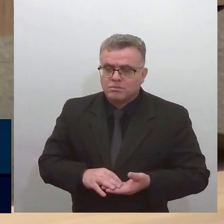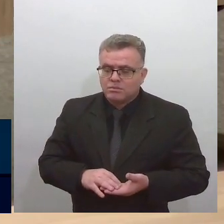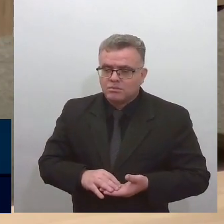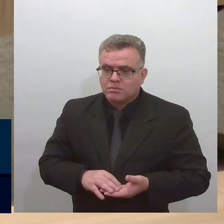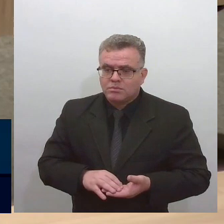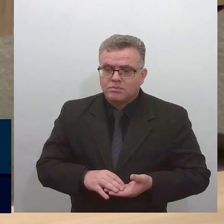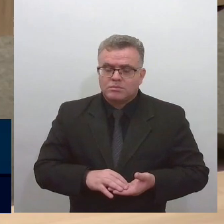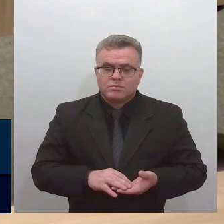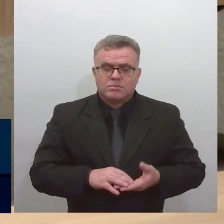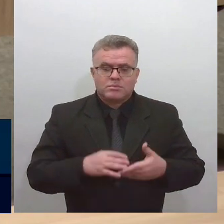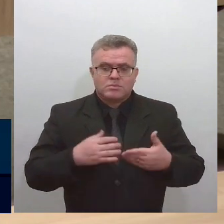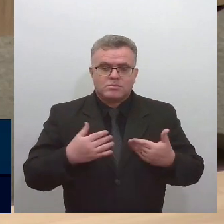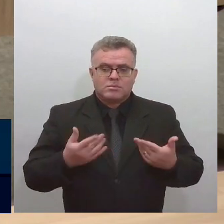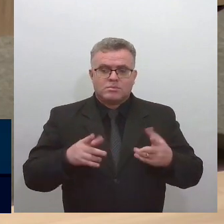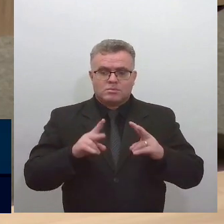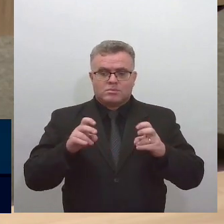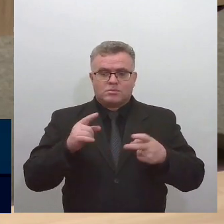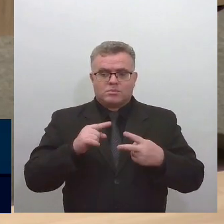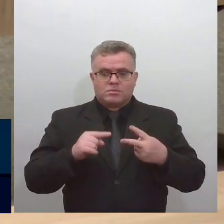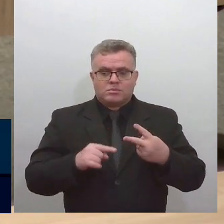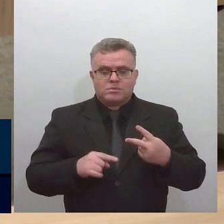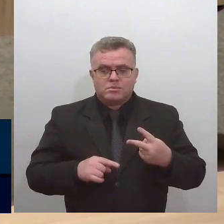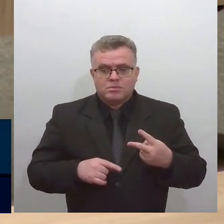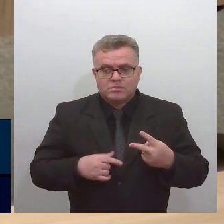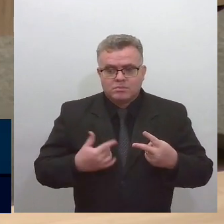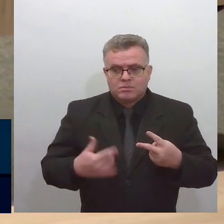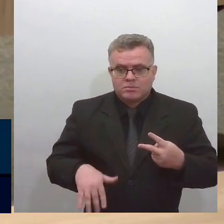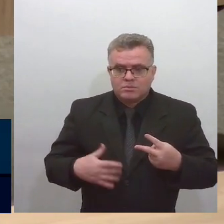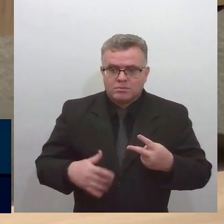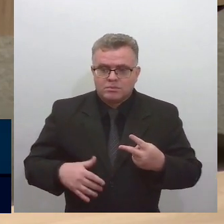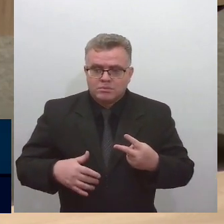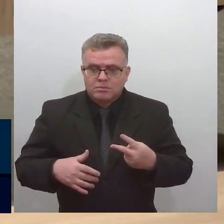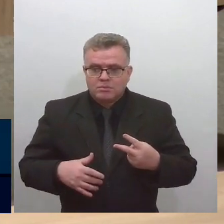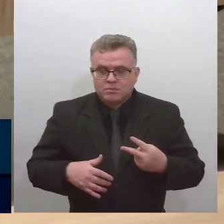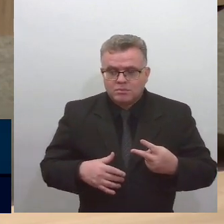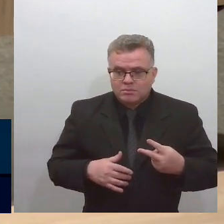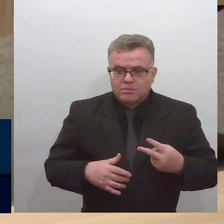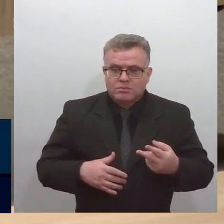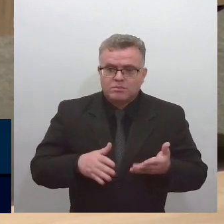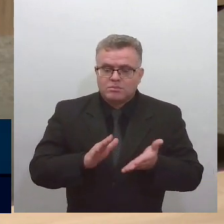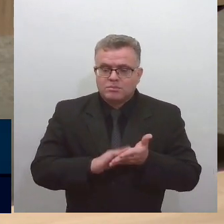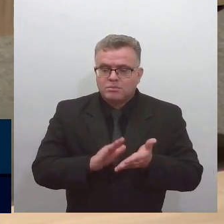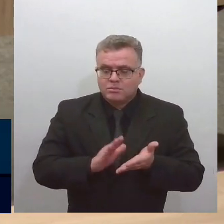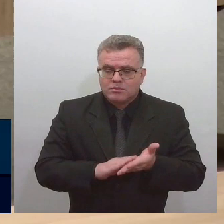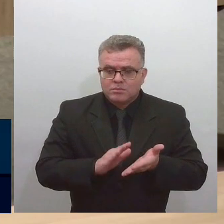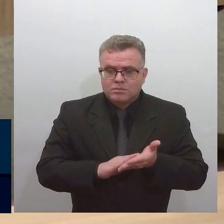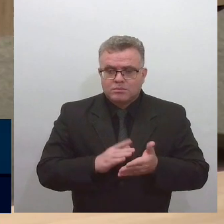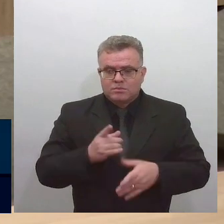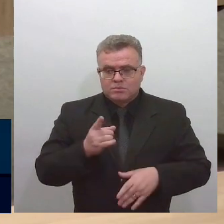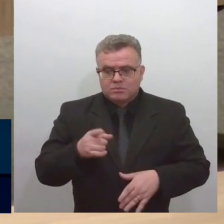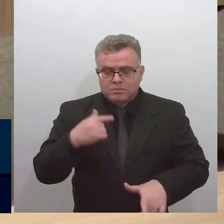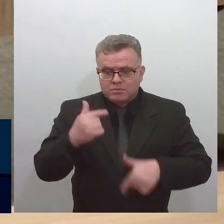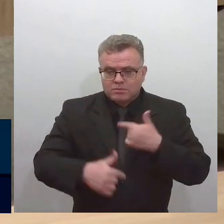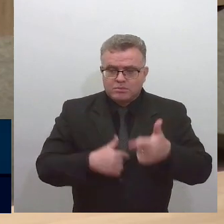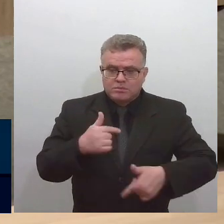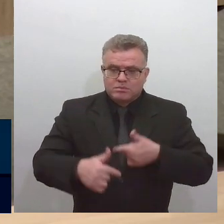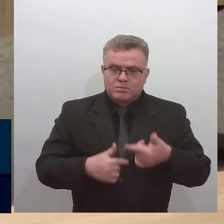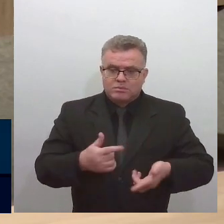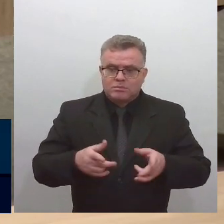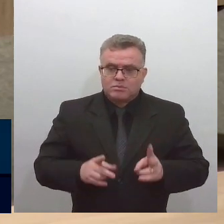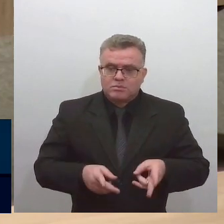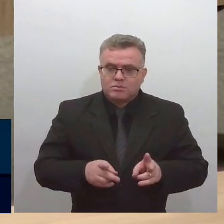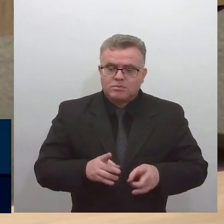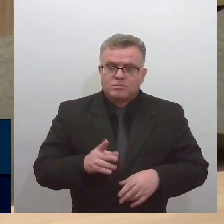essas duas situações e também parabenizar pelo trabalho que o denit está